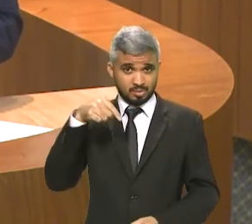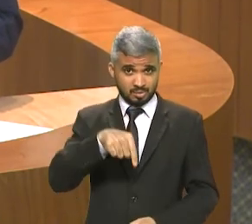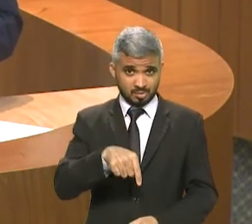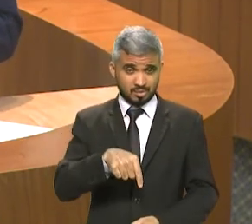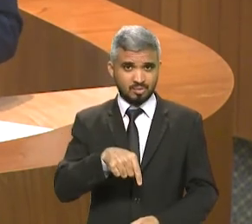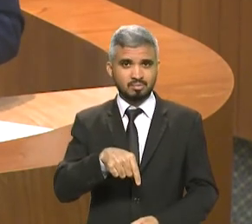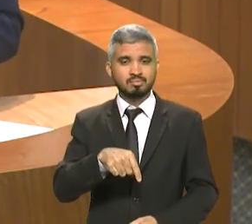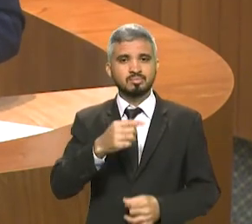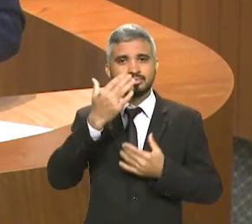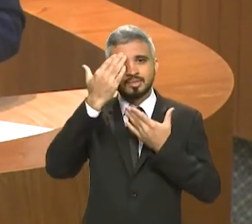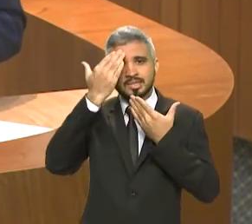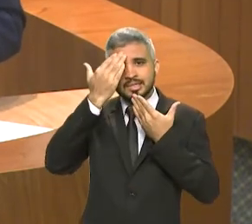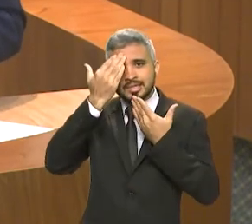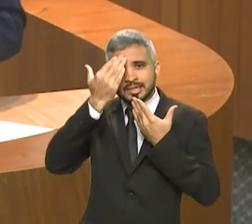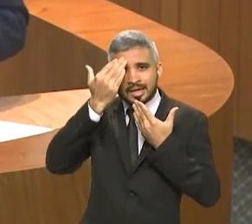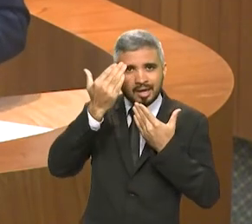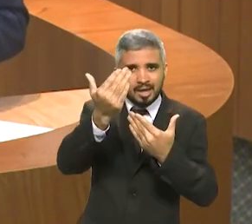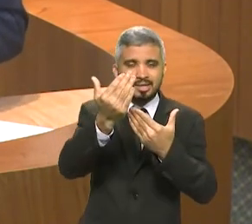graças a uma mulher.